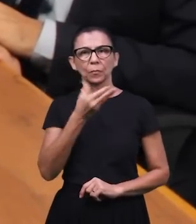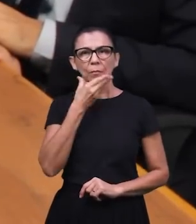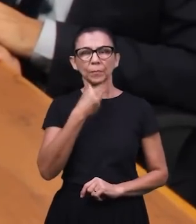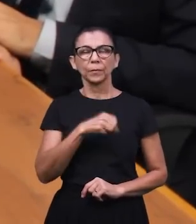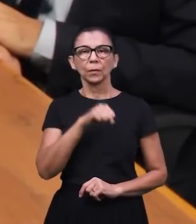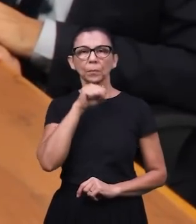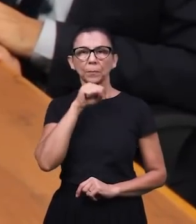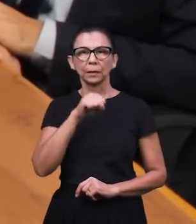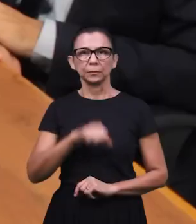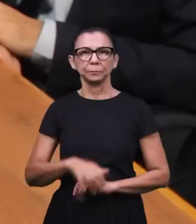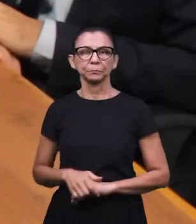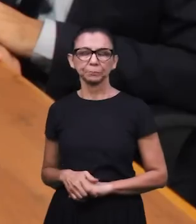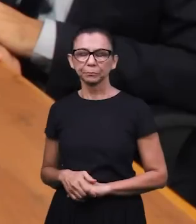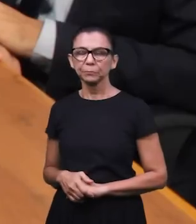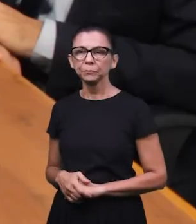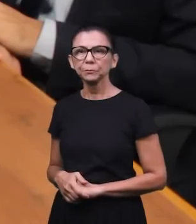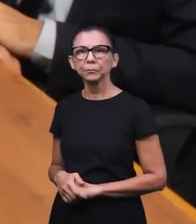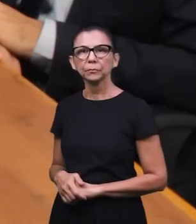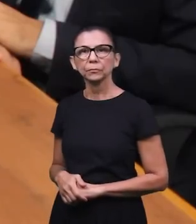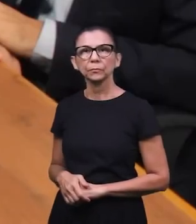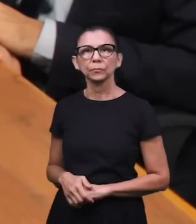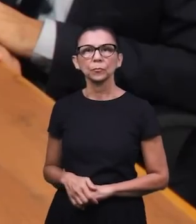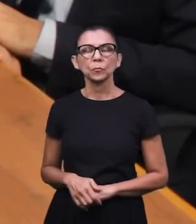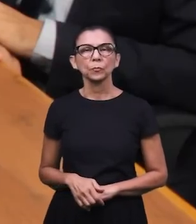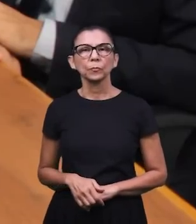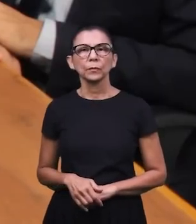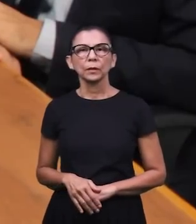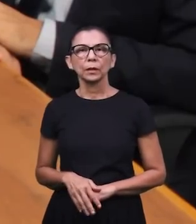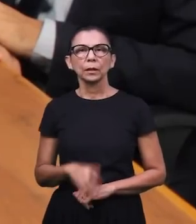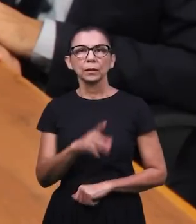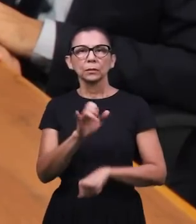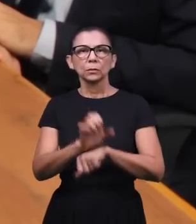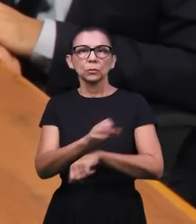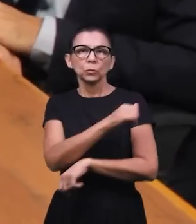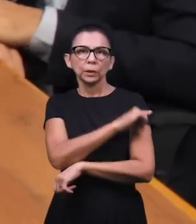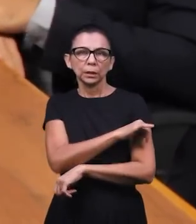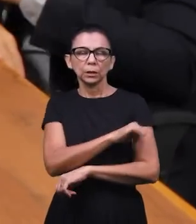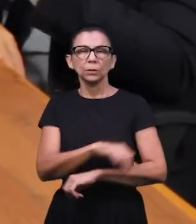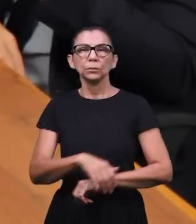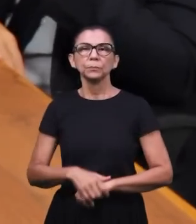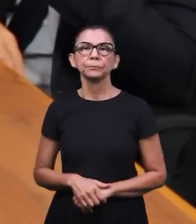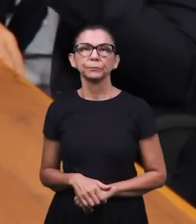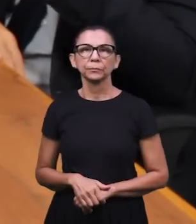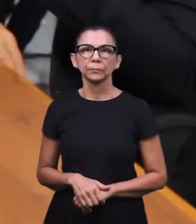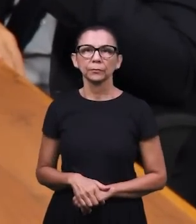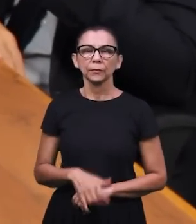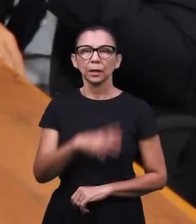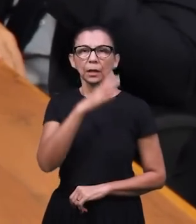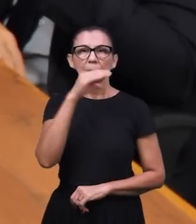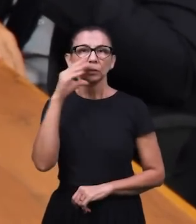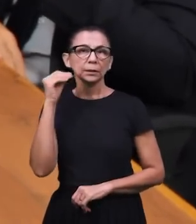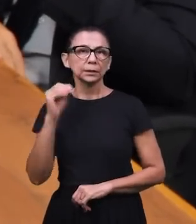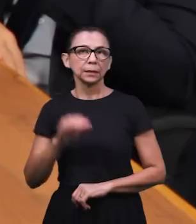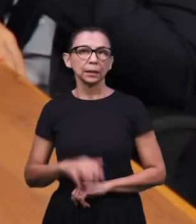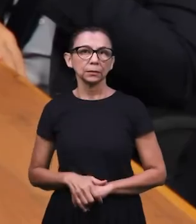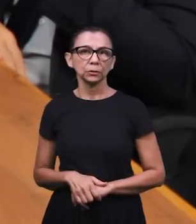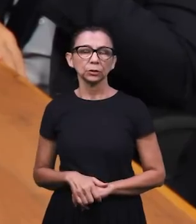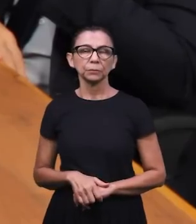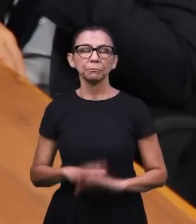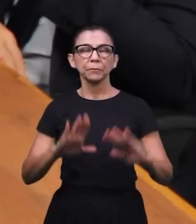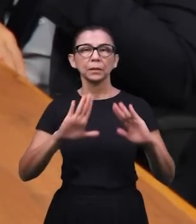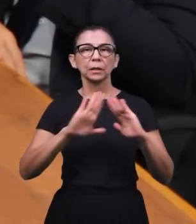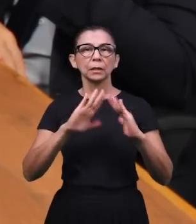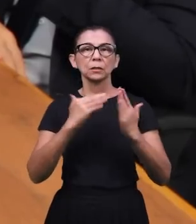pai, que o filho lá no Rio de Janeiro, ele, adolescente, saiu da escola, ele ficou rodando no